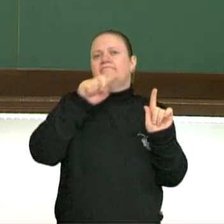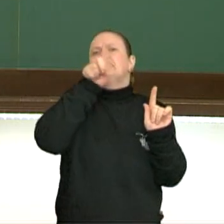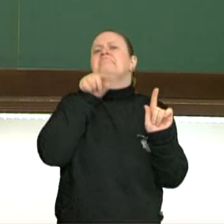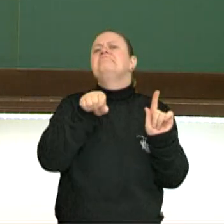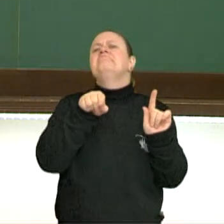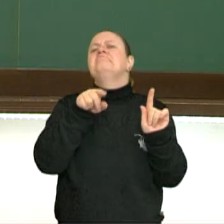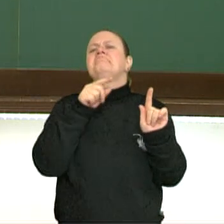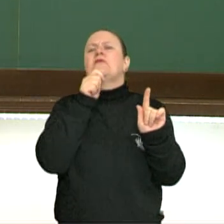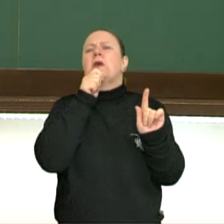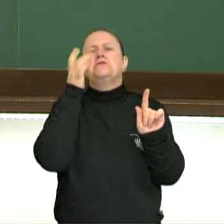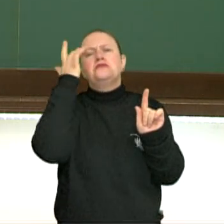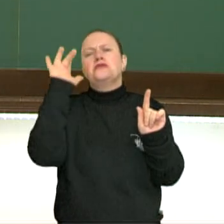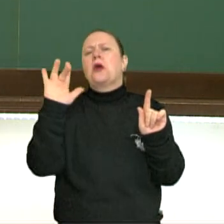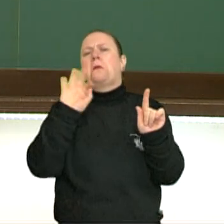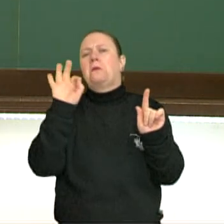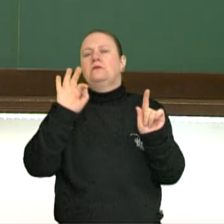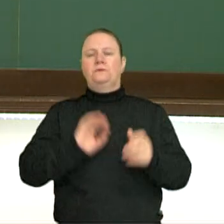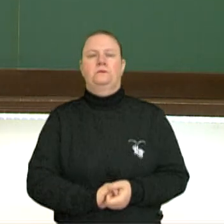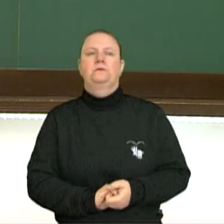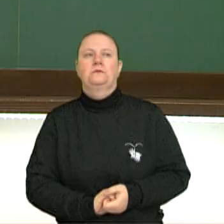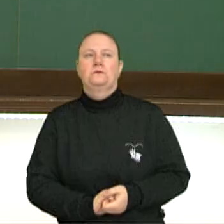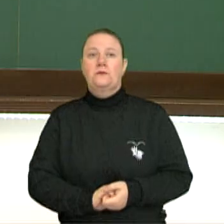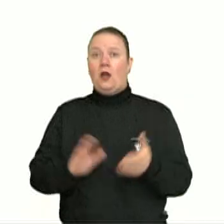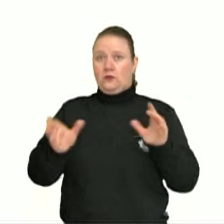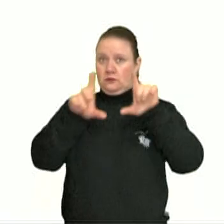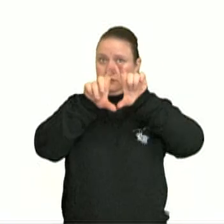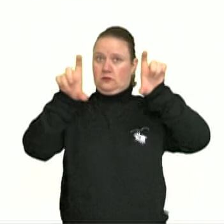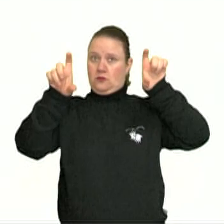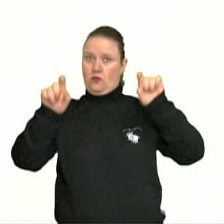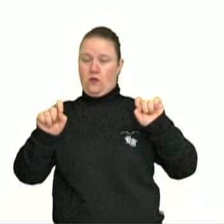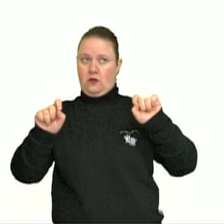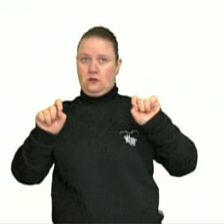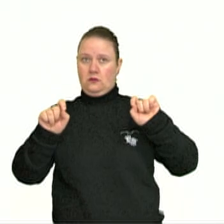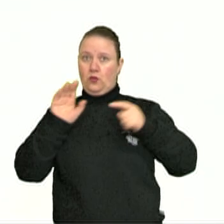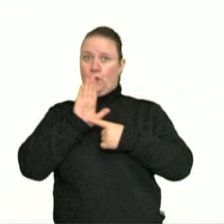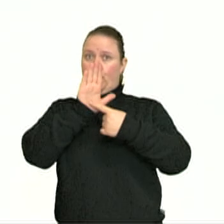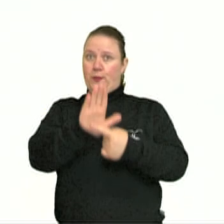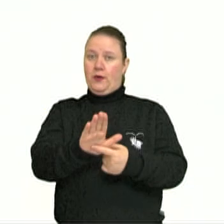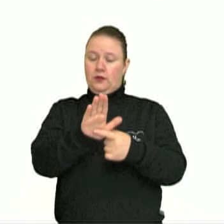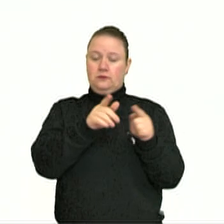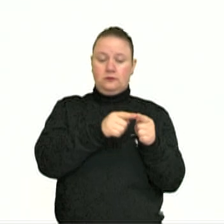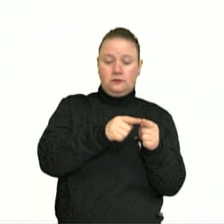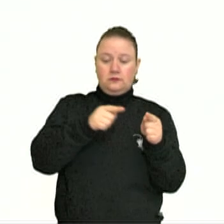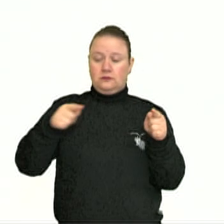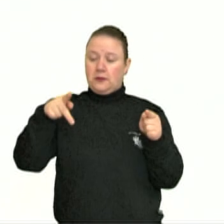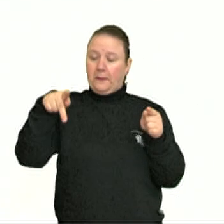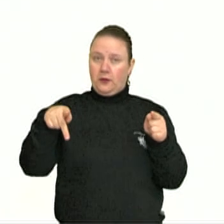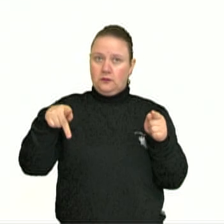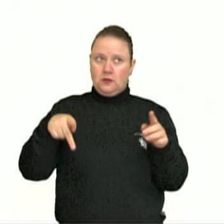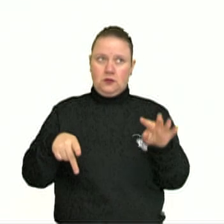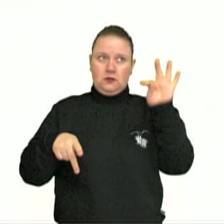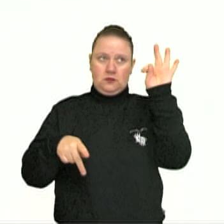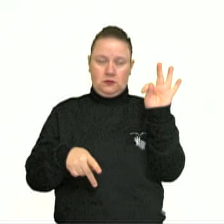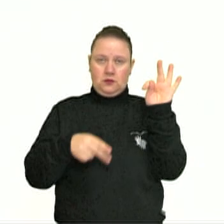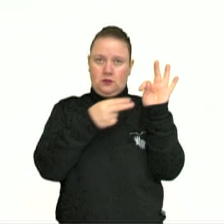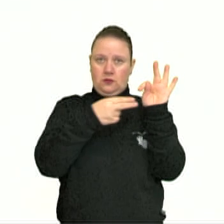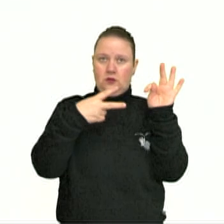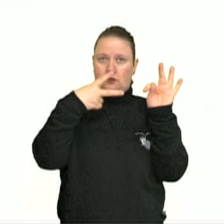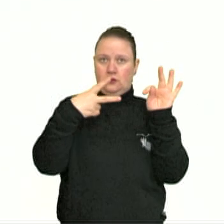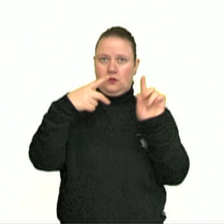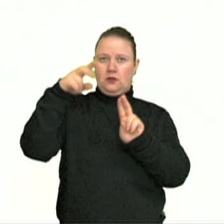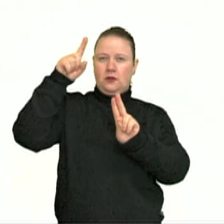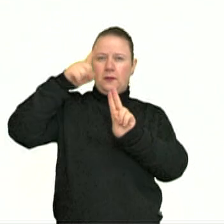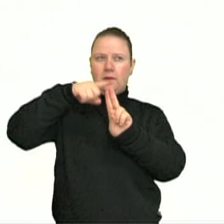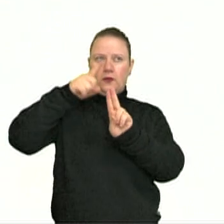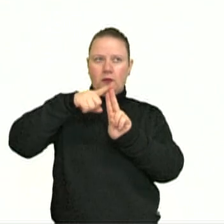nós temos a equação do pêndulo, que determina o período, que seria T igual a 2π raiz de L sobre